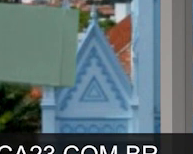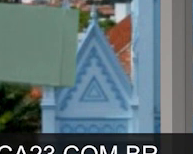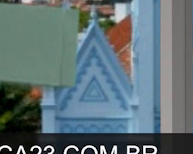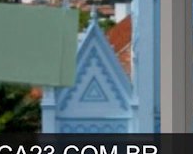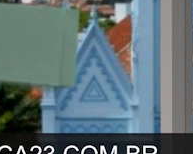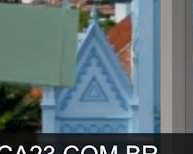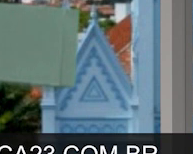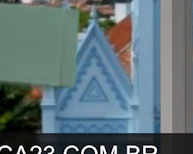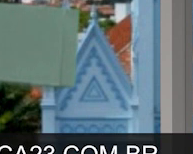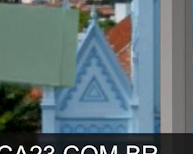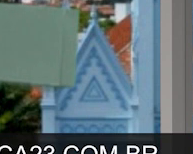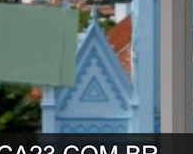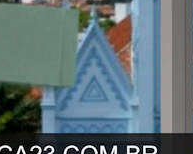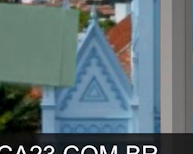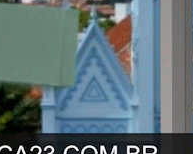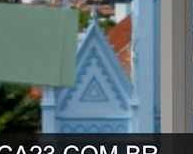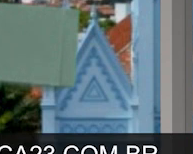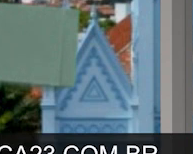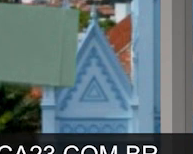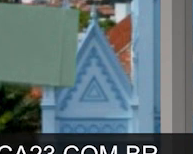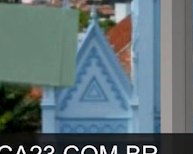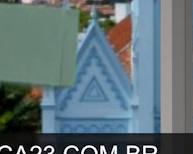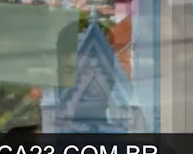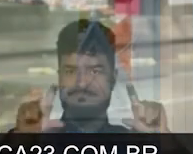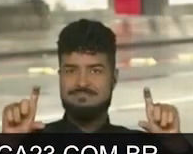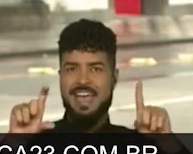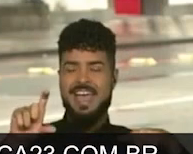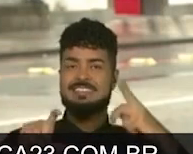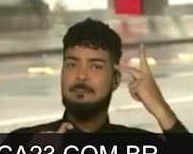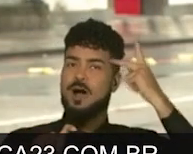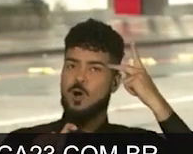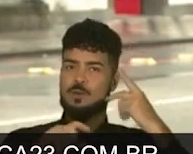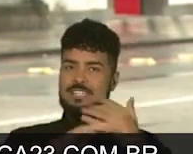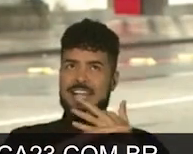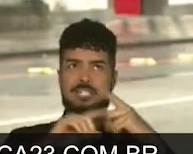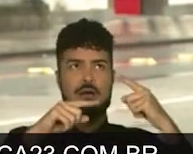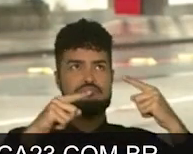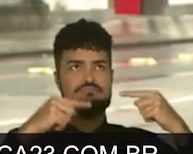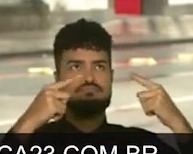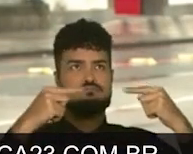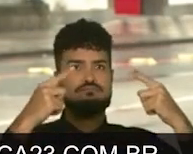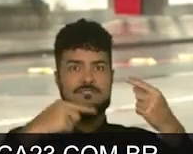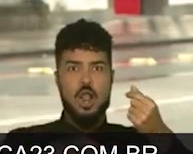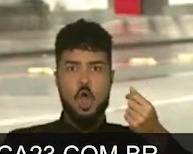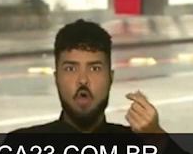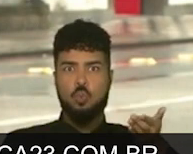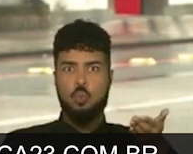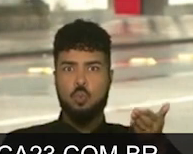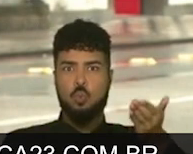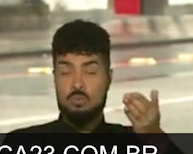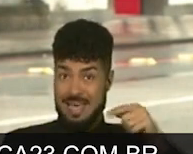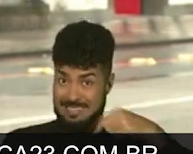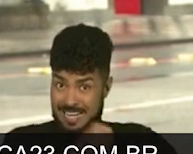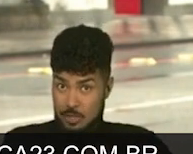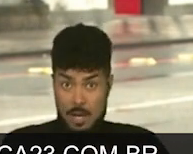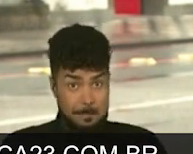tanto de zero que precisa para fazer 3 trilhões. Dá só uma olhada. Neste ano, já foram pagos em impostos mais de 47